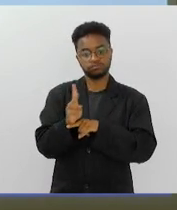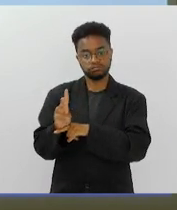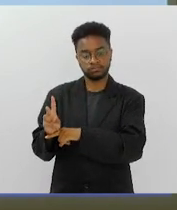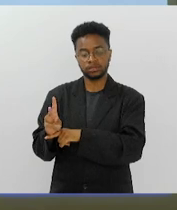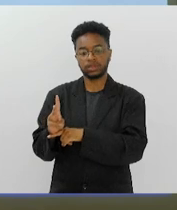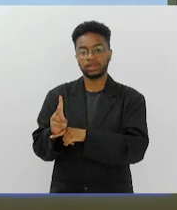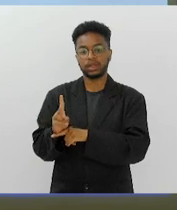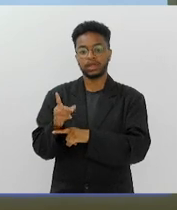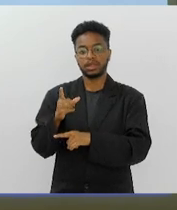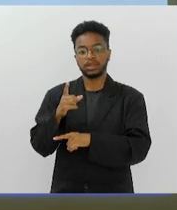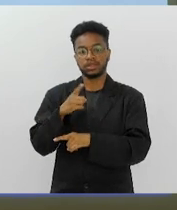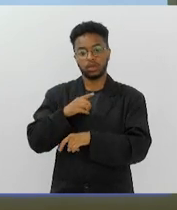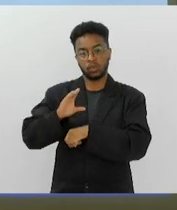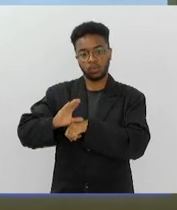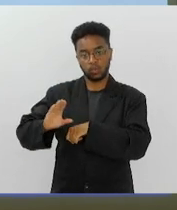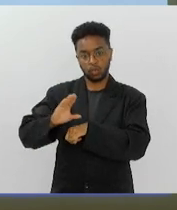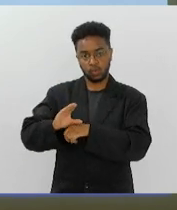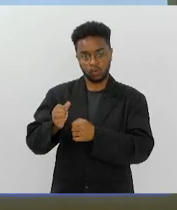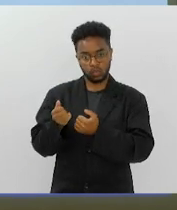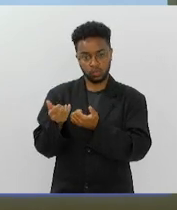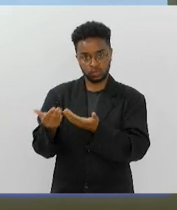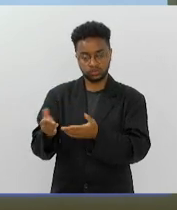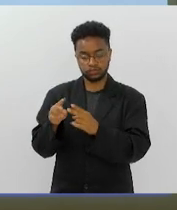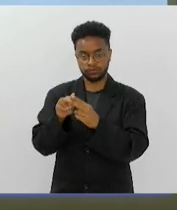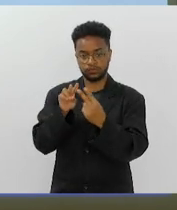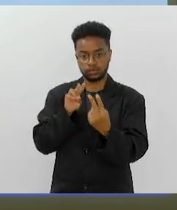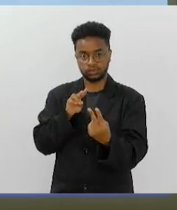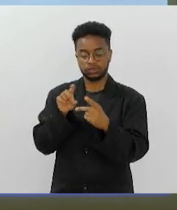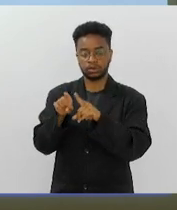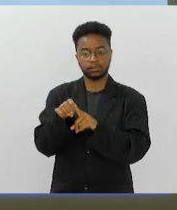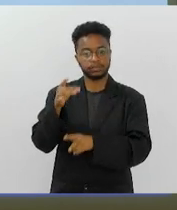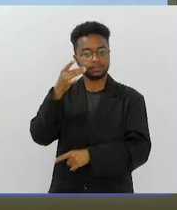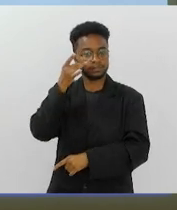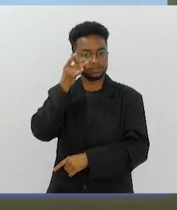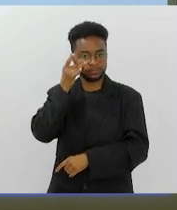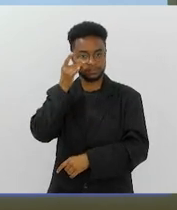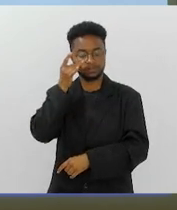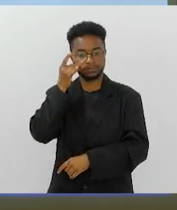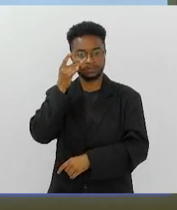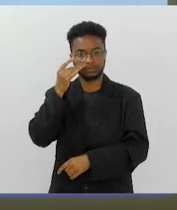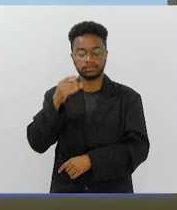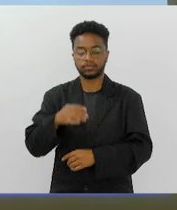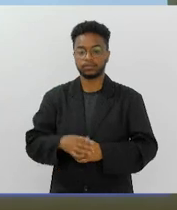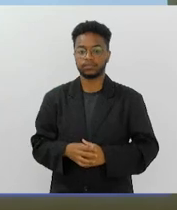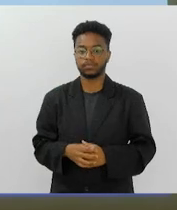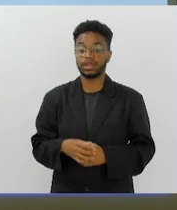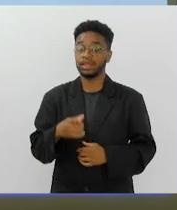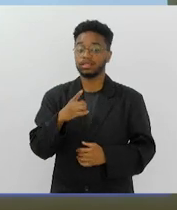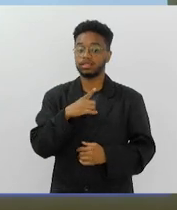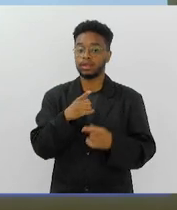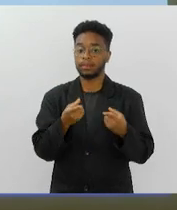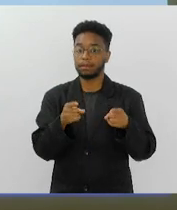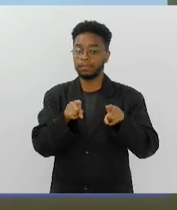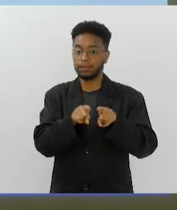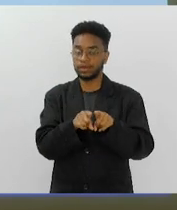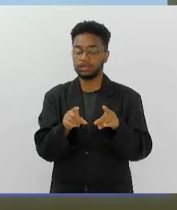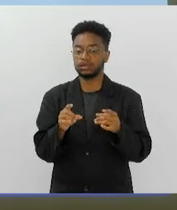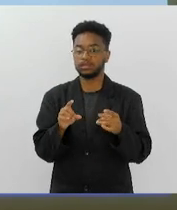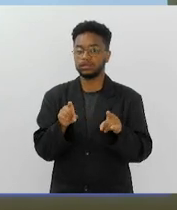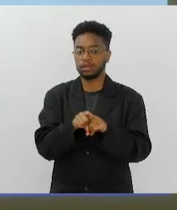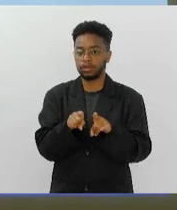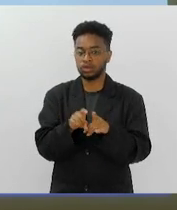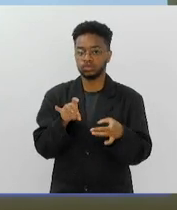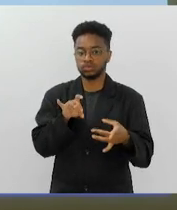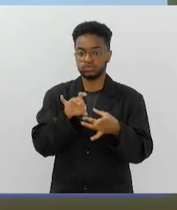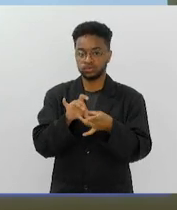recebe uma capacitação tanto online quanto presencial. Nós temos a parceria muito grande com o